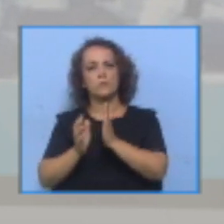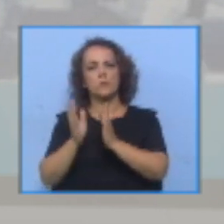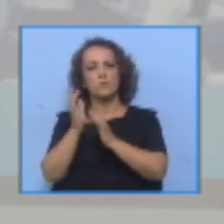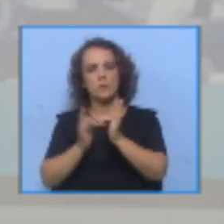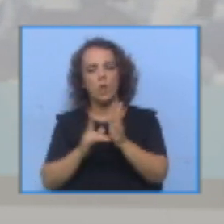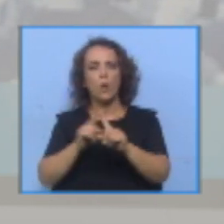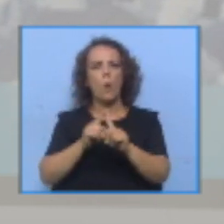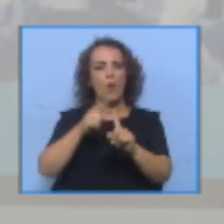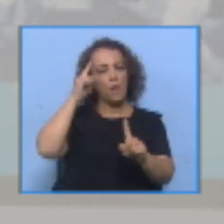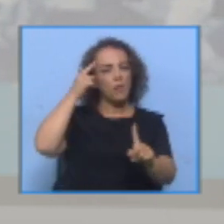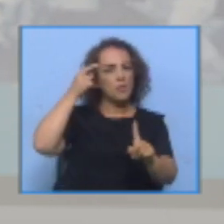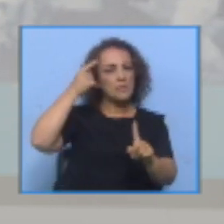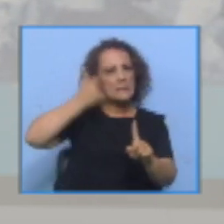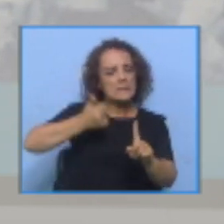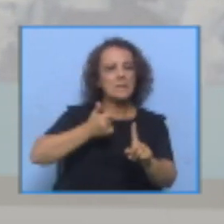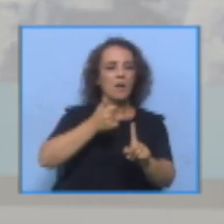fake news.